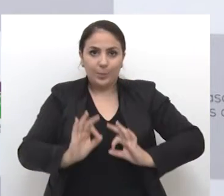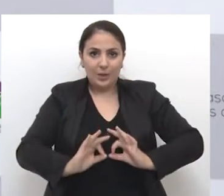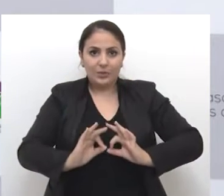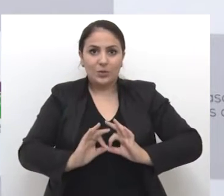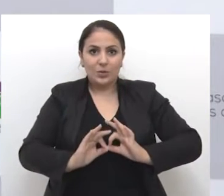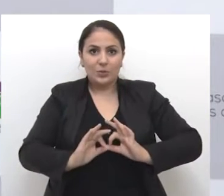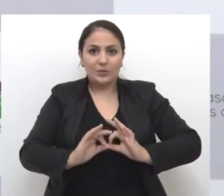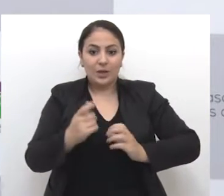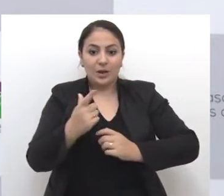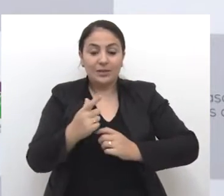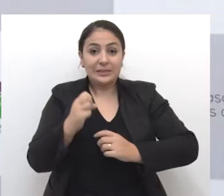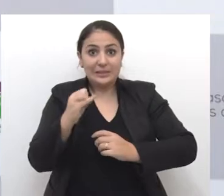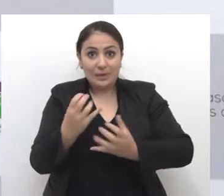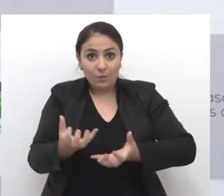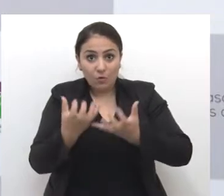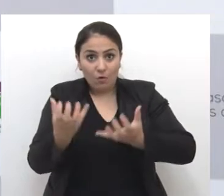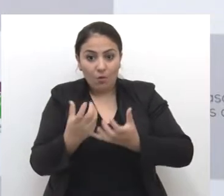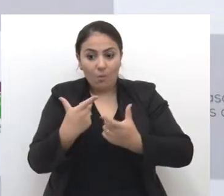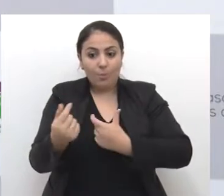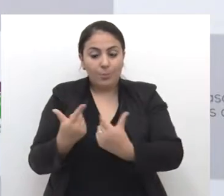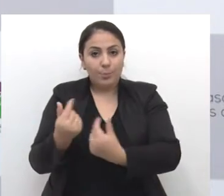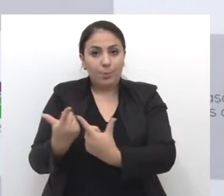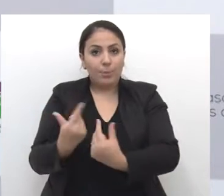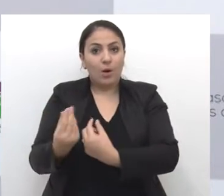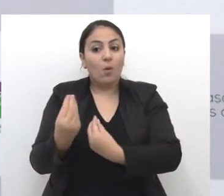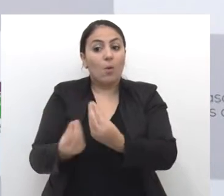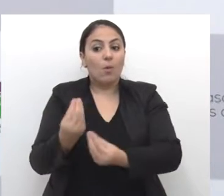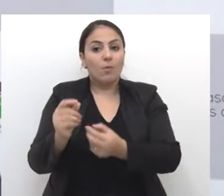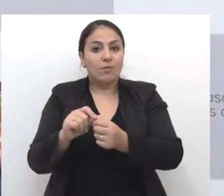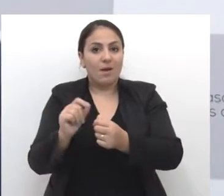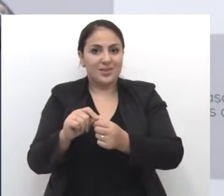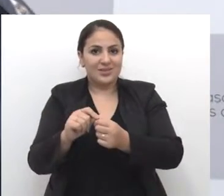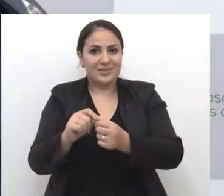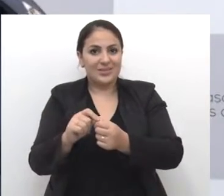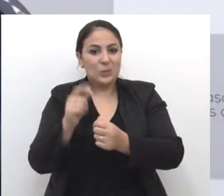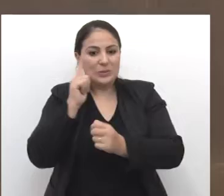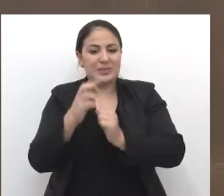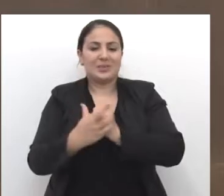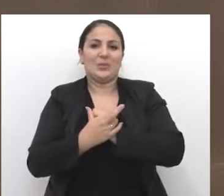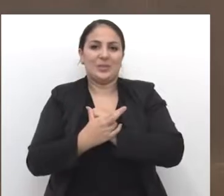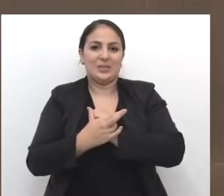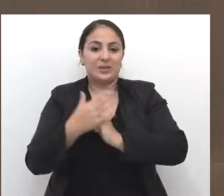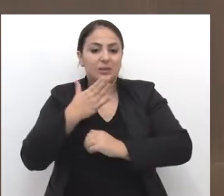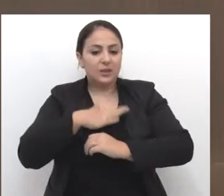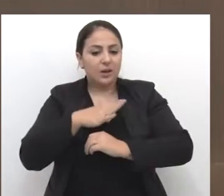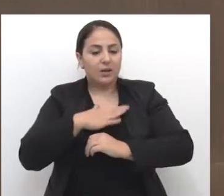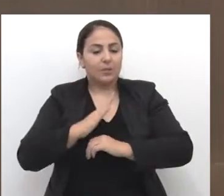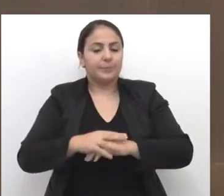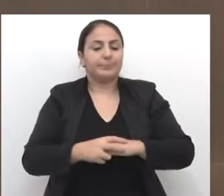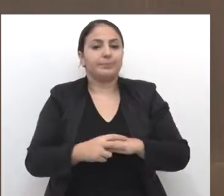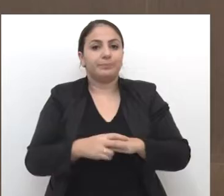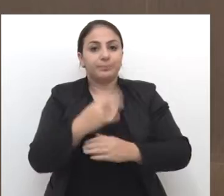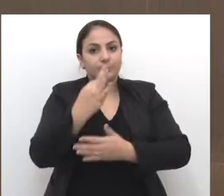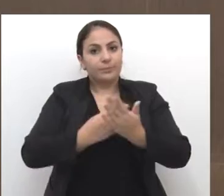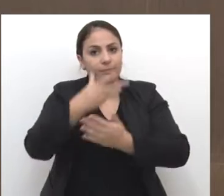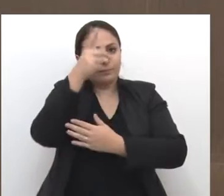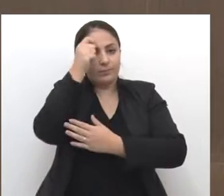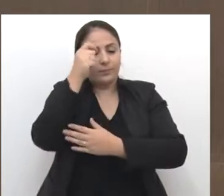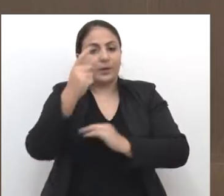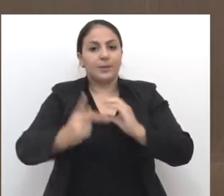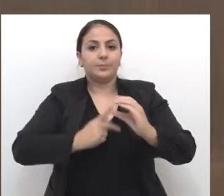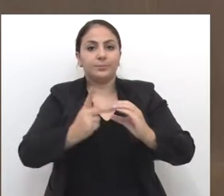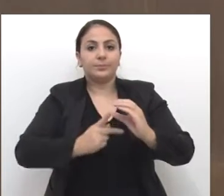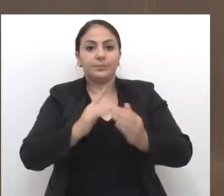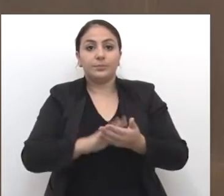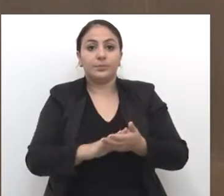de evacuação para que o pânico seja reduzido e as pessoas consigam sair com segurança. O texto em análise na Câmara